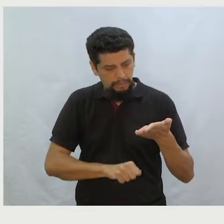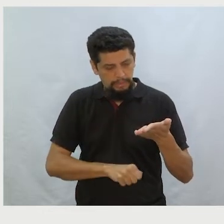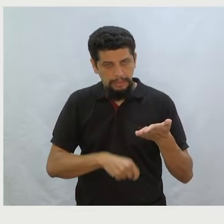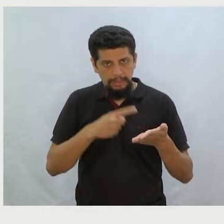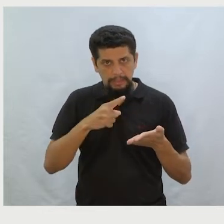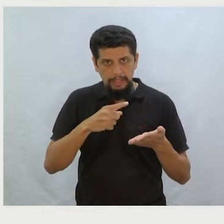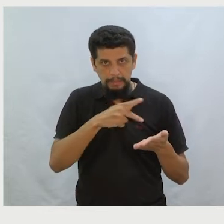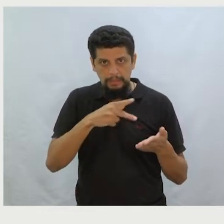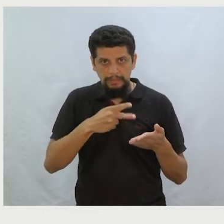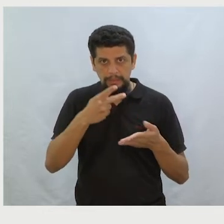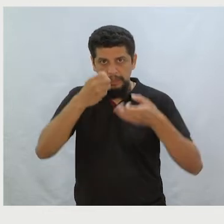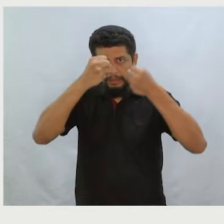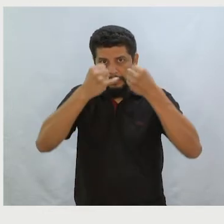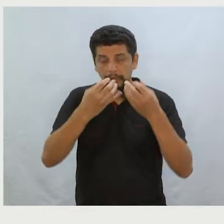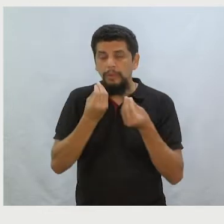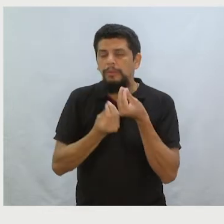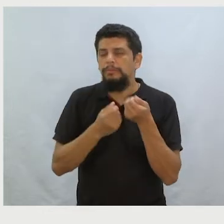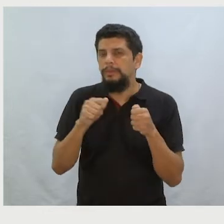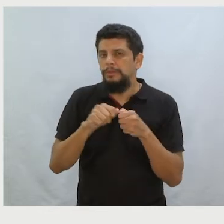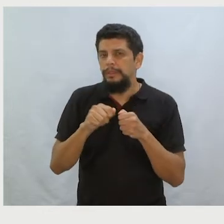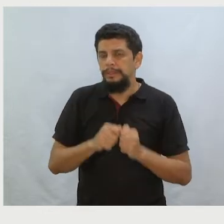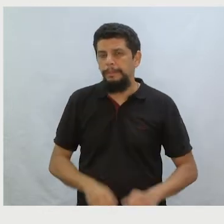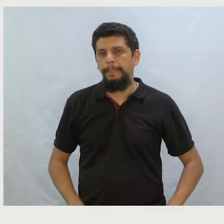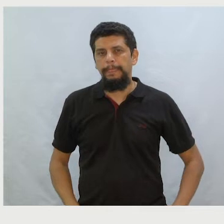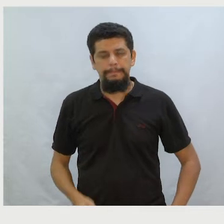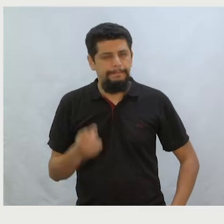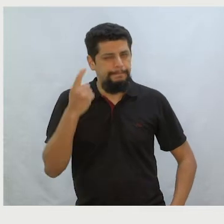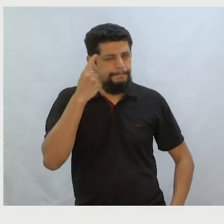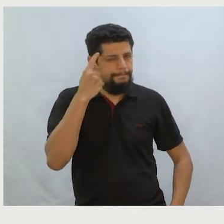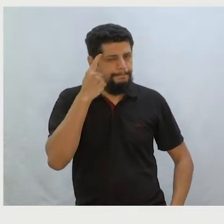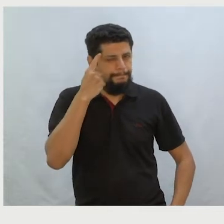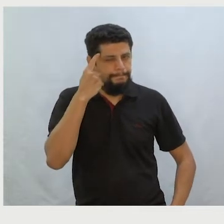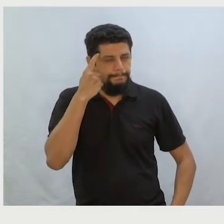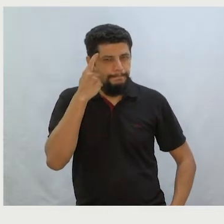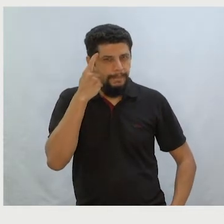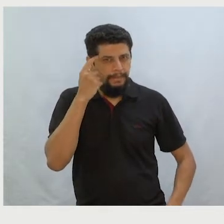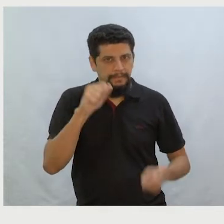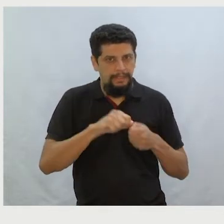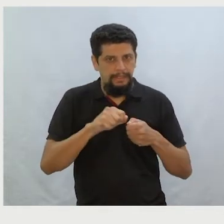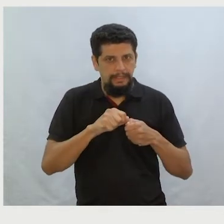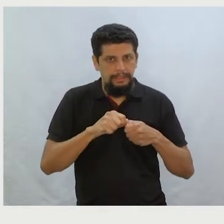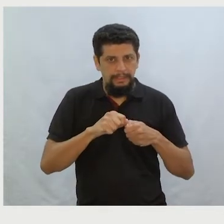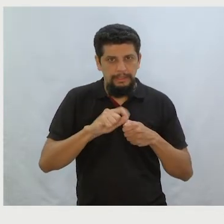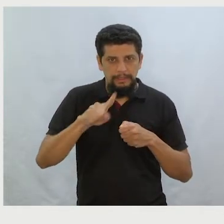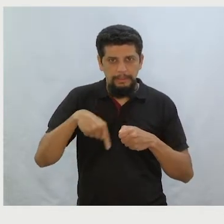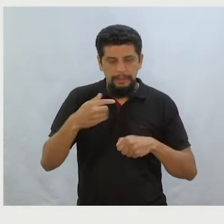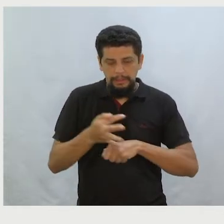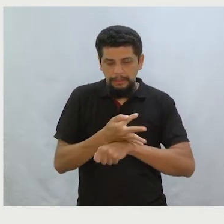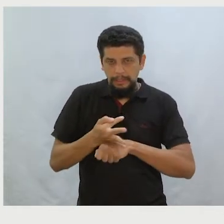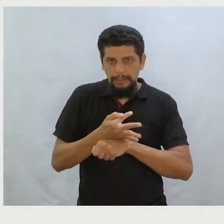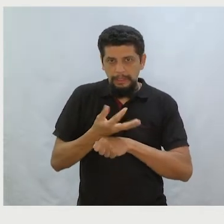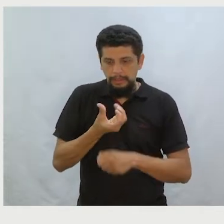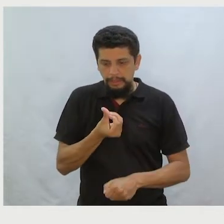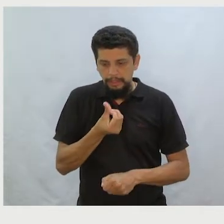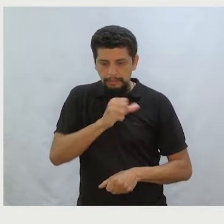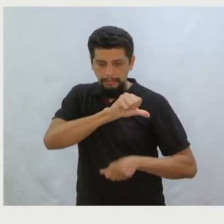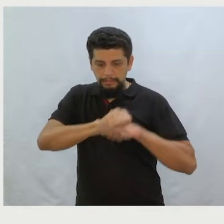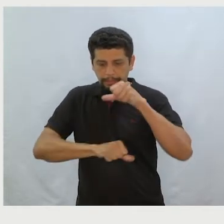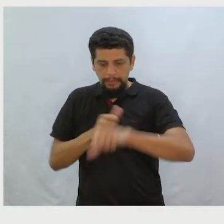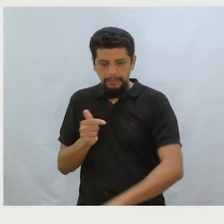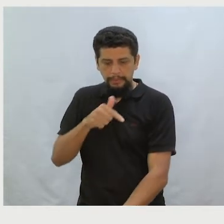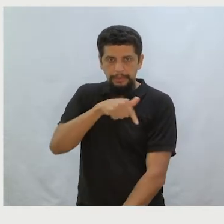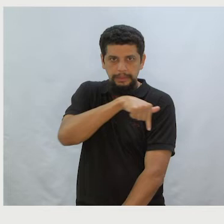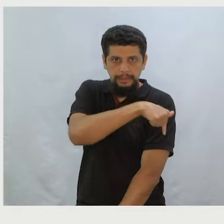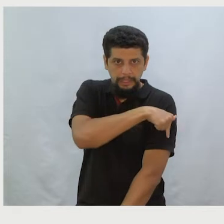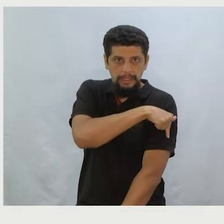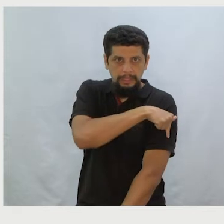acabou de explicar como se faz imagina fazer depois das férias de verão quando você mudou do sexto para o sétimo